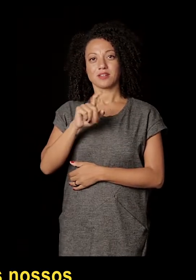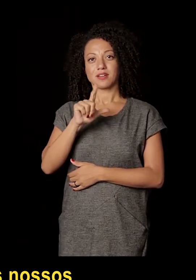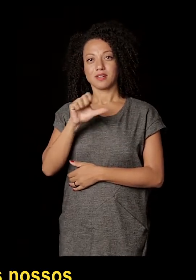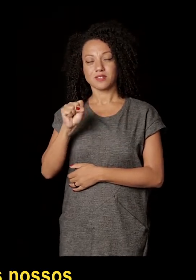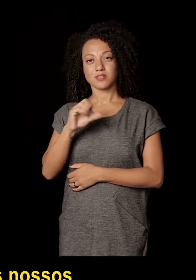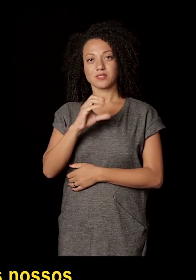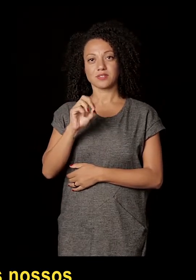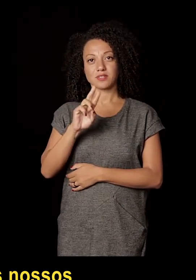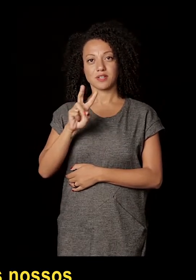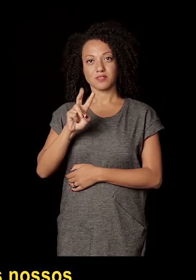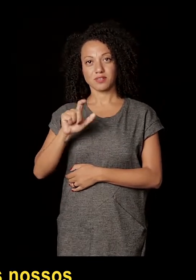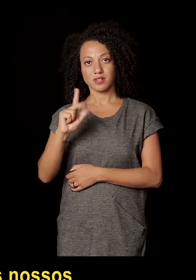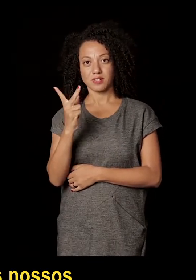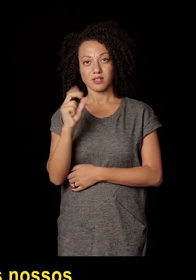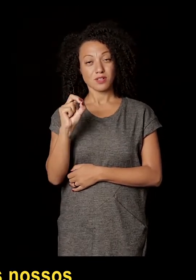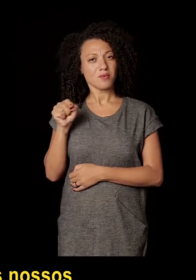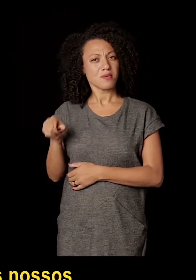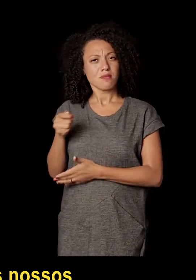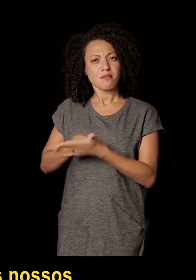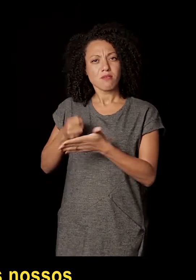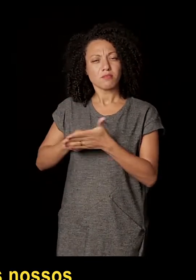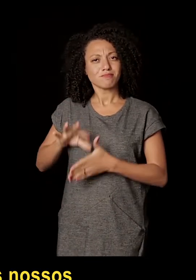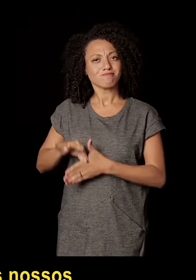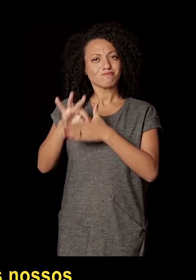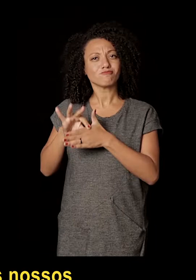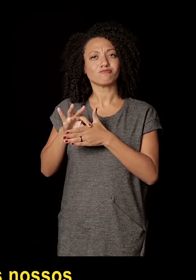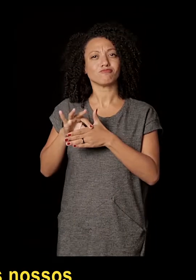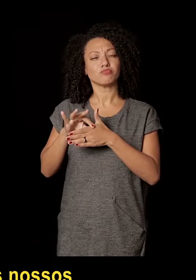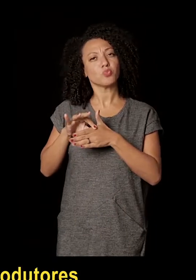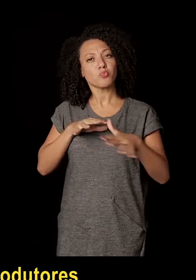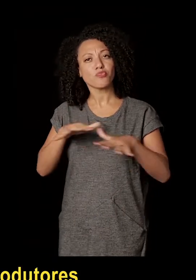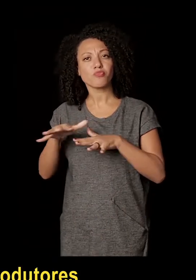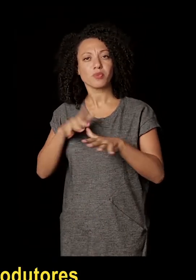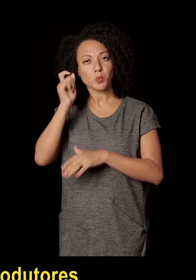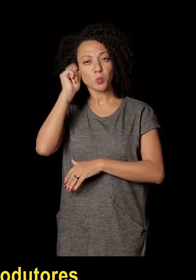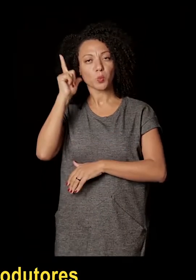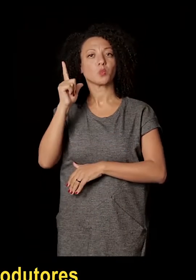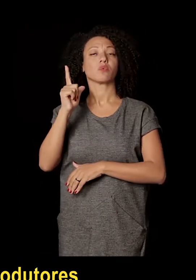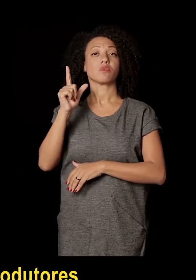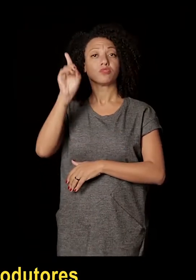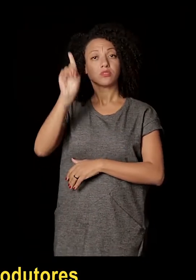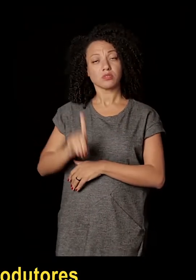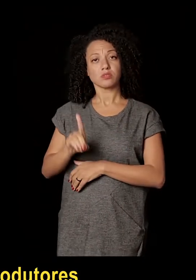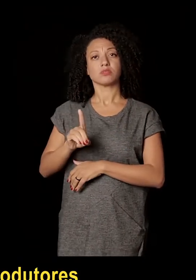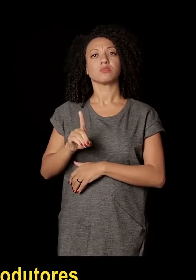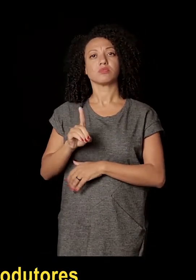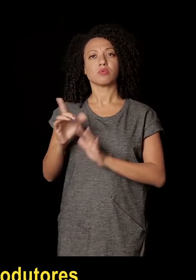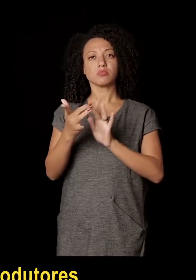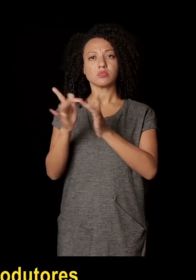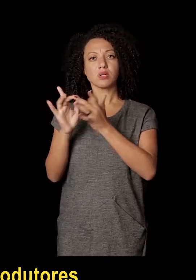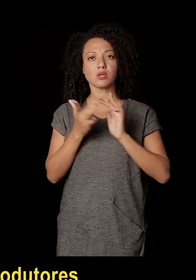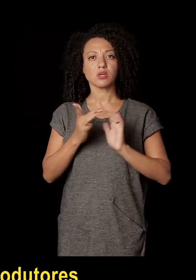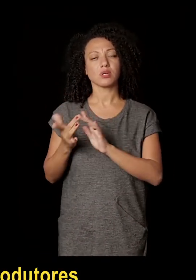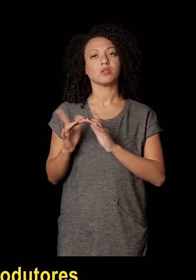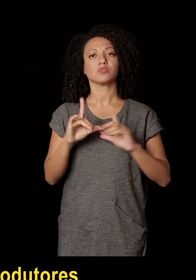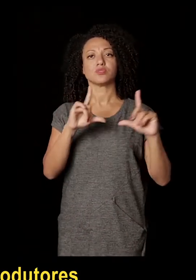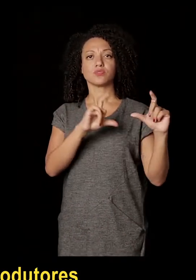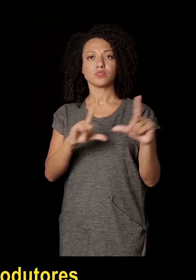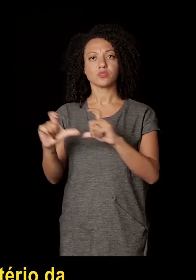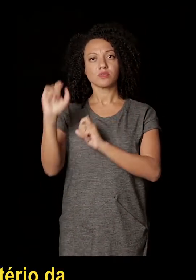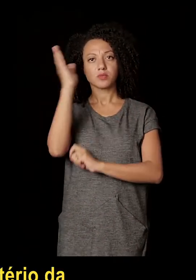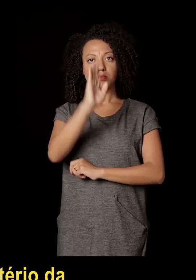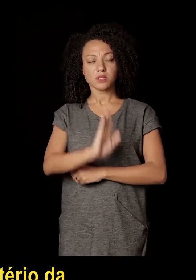um destes nossos militantes agitadores culturais. Ele é da diretoria da Rede de Produtores Culturais da Fotografia no